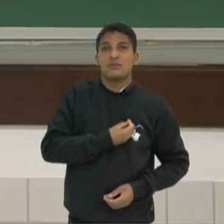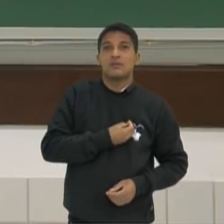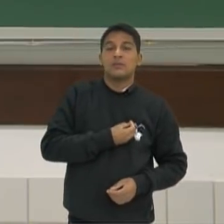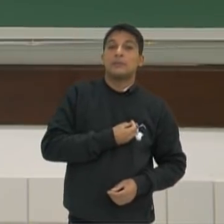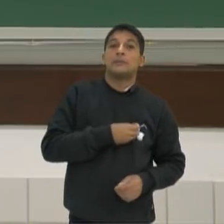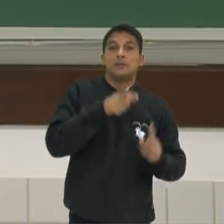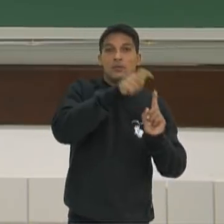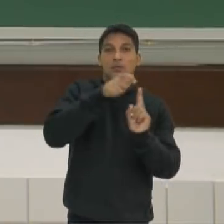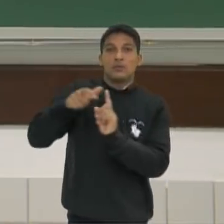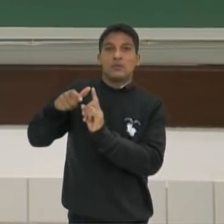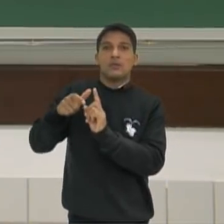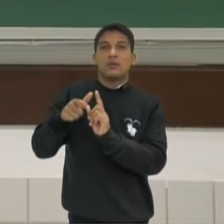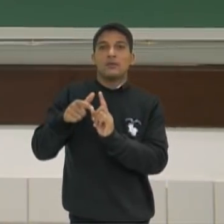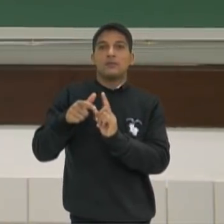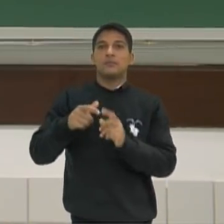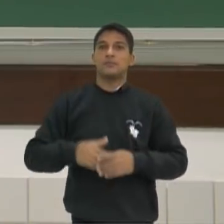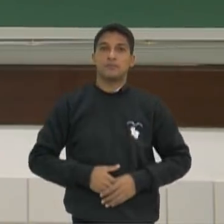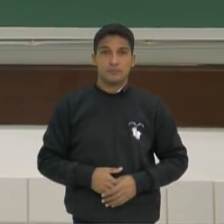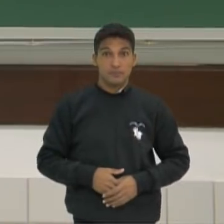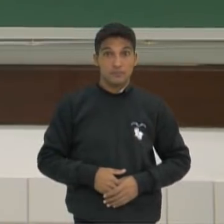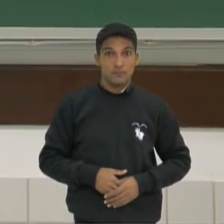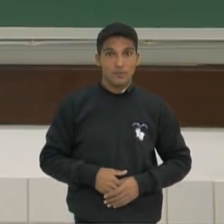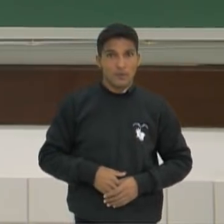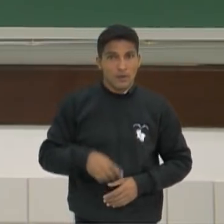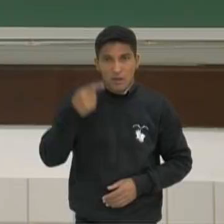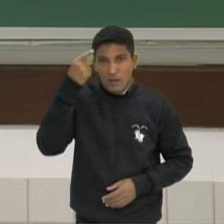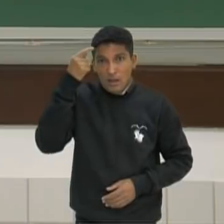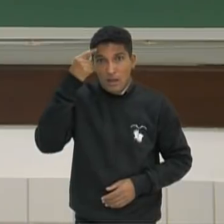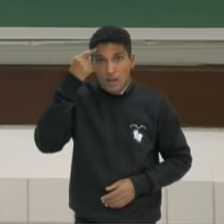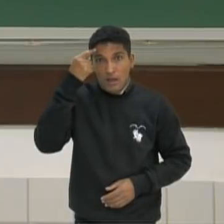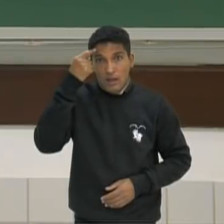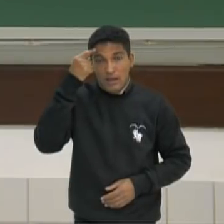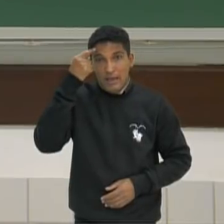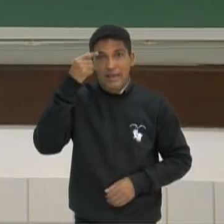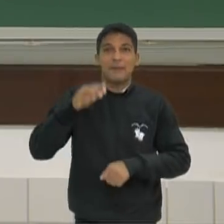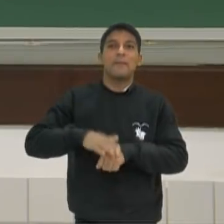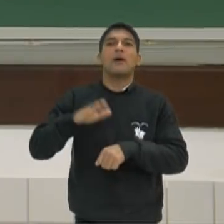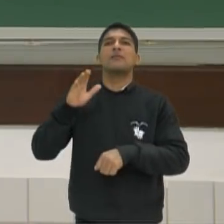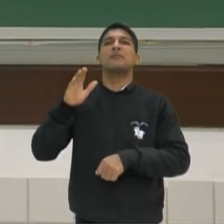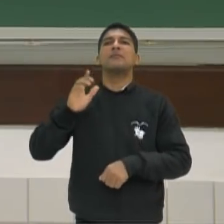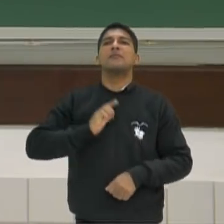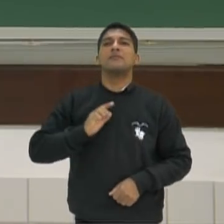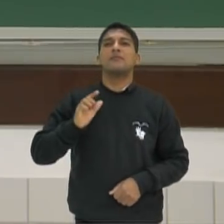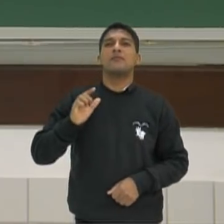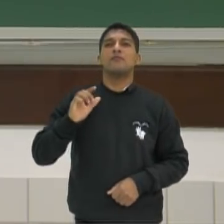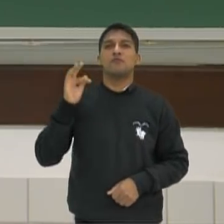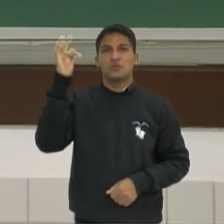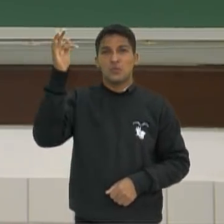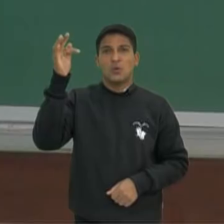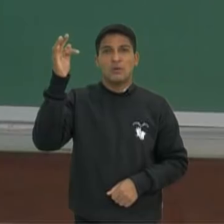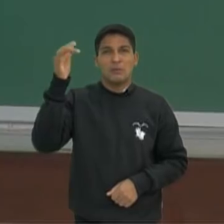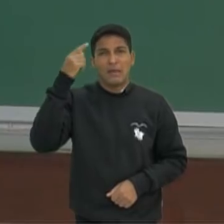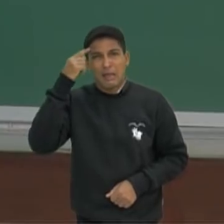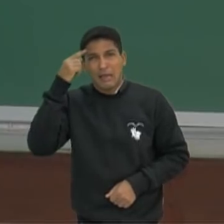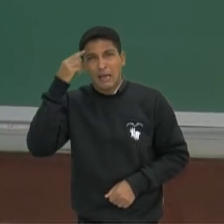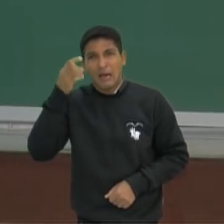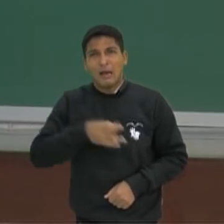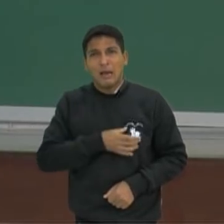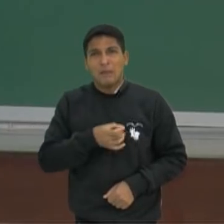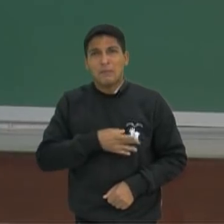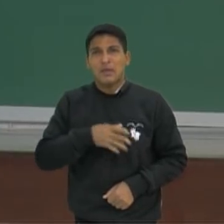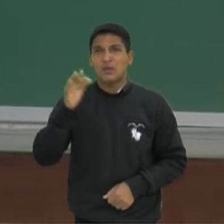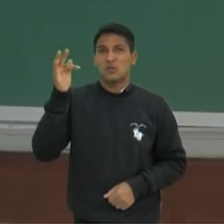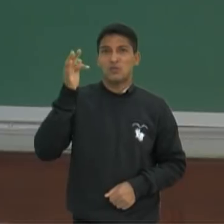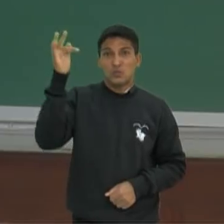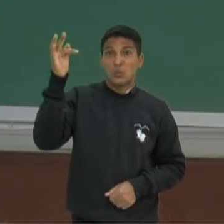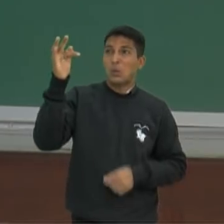de uma pessoa que vivia durante a Idade Média, era essa ideia de um medo do amanhã. Porque ela vivia nesse constante medo que o futuro